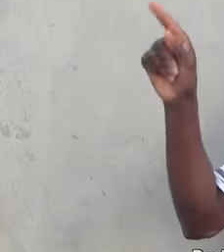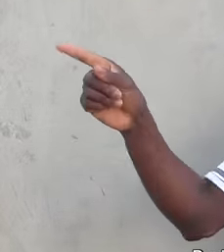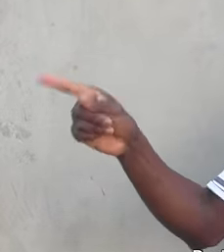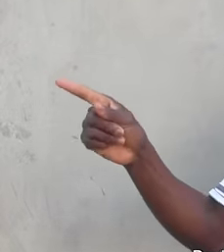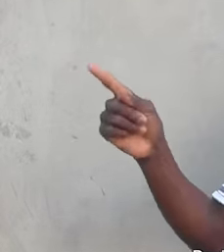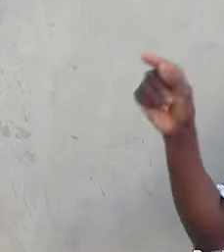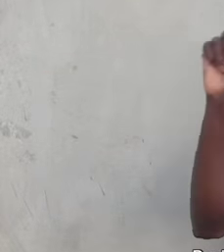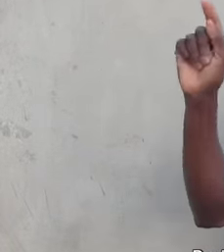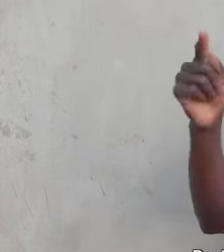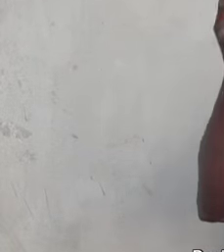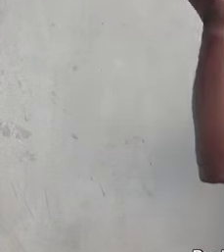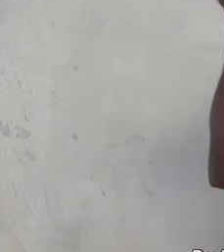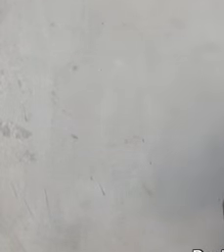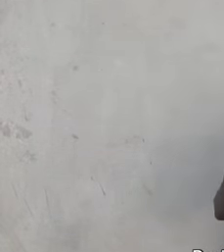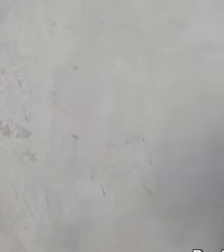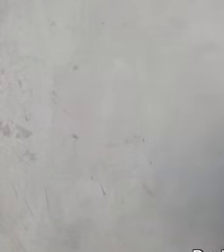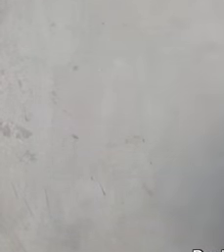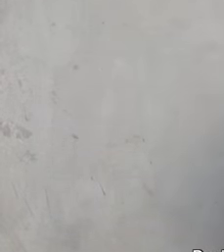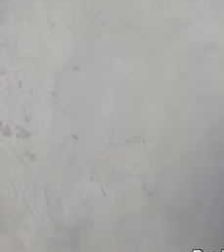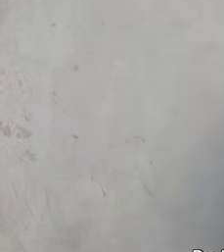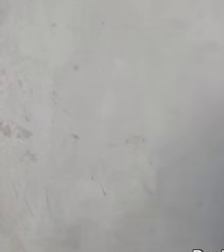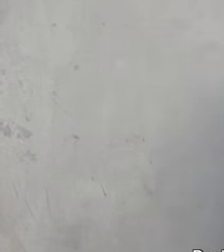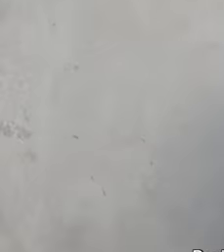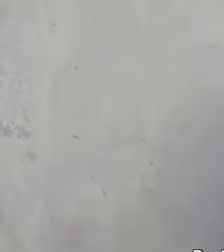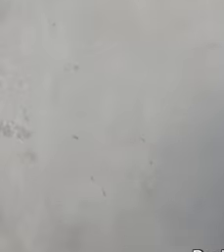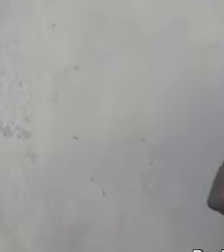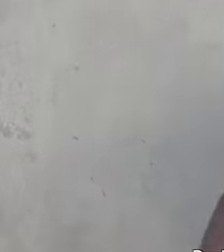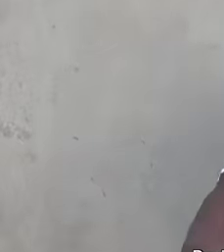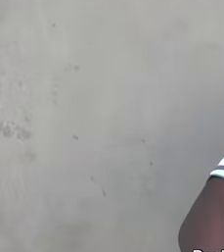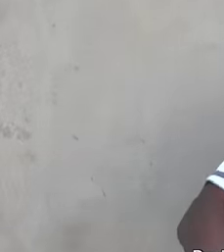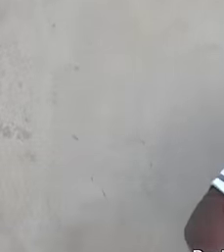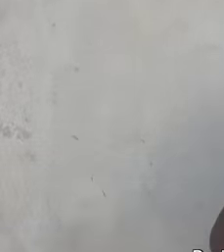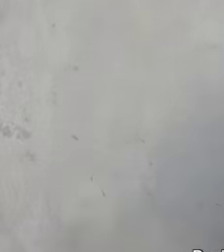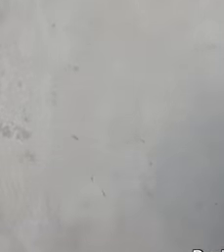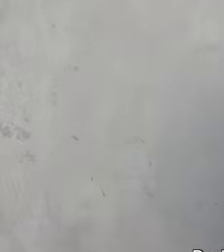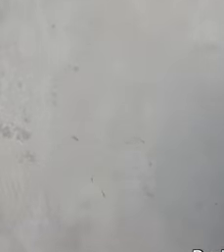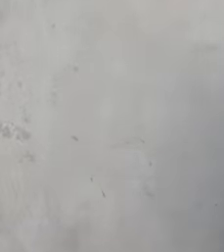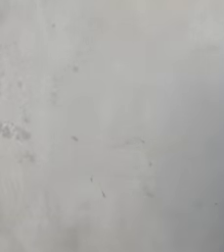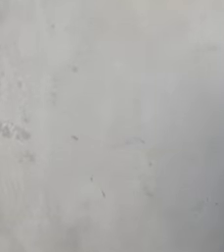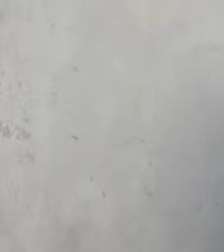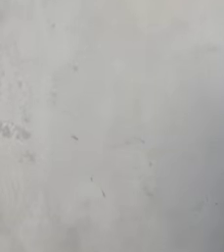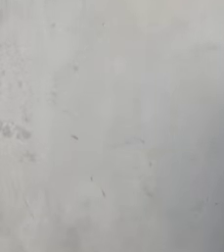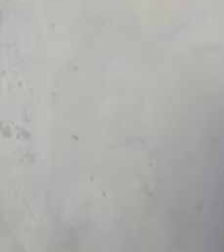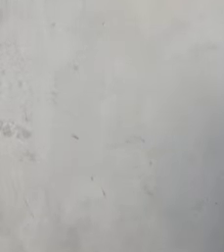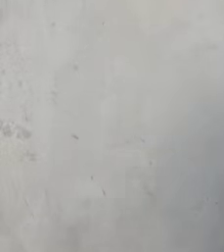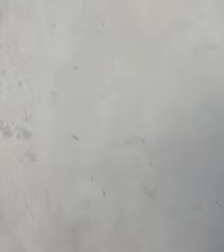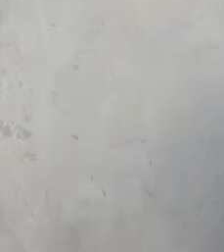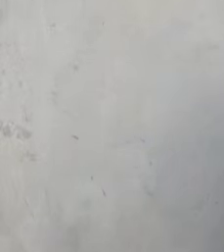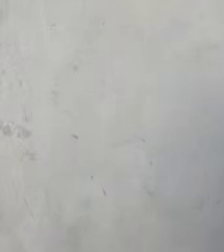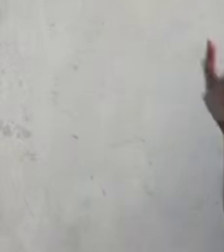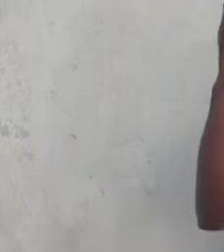trabalho que já tinha feito, o meu superior dava mais trabalhos e continuei a fazê-los.